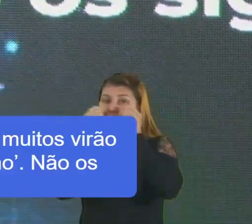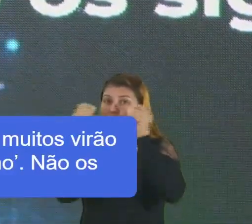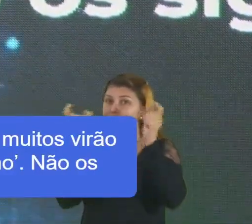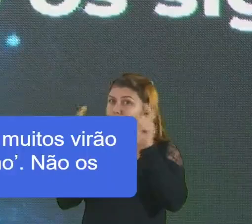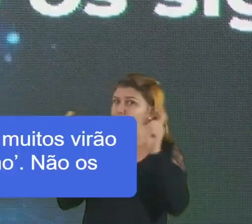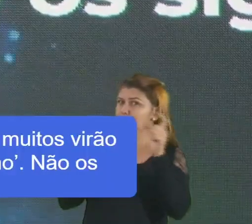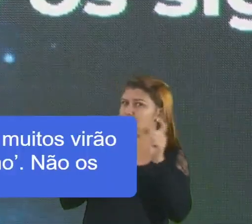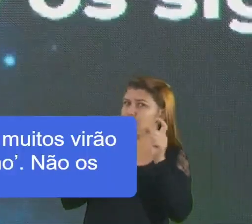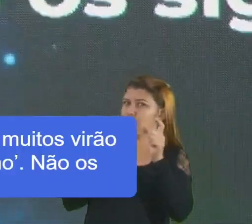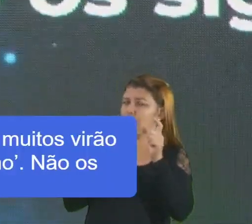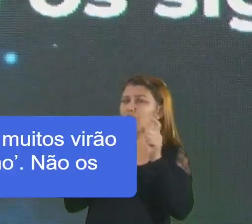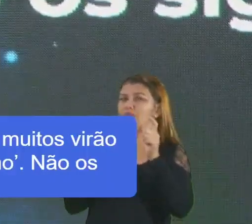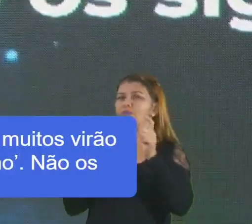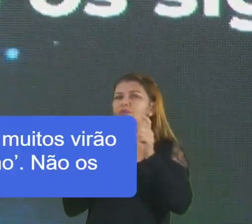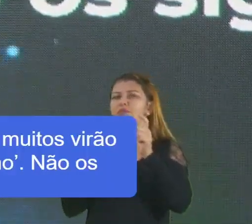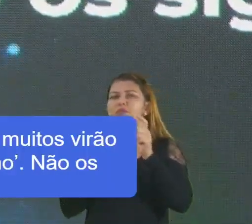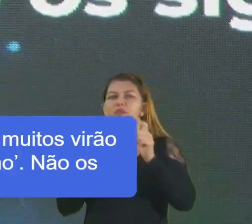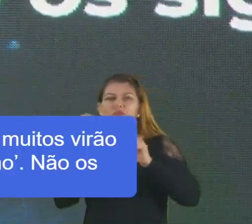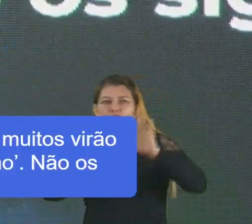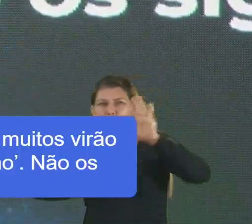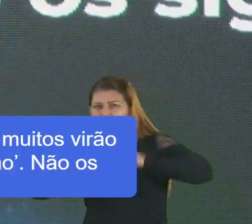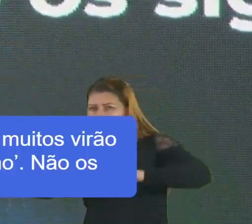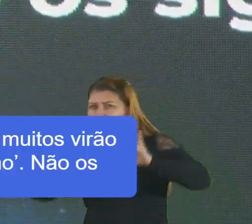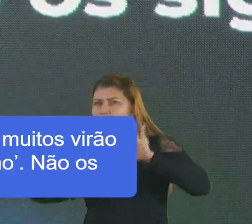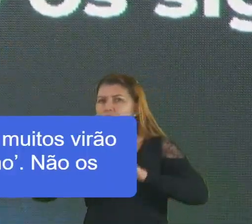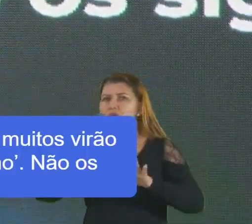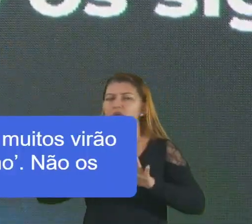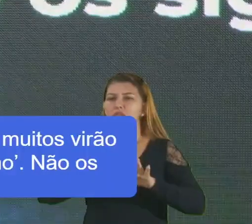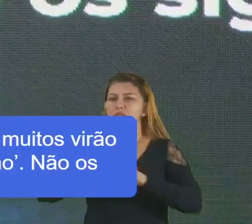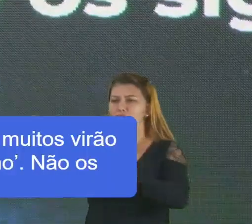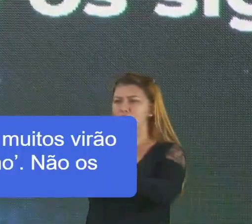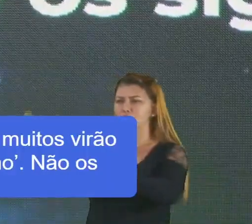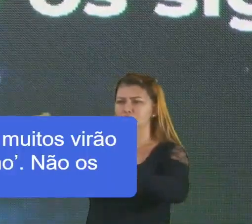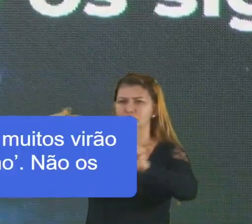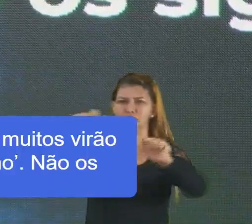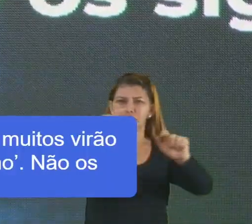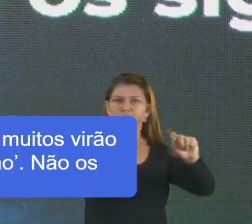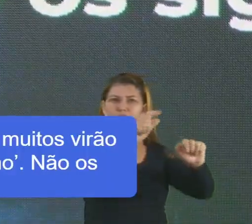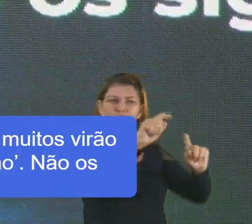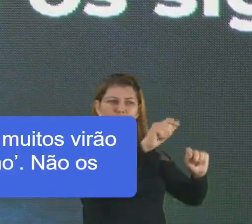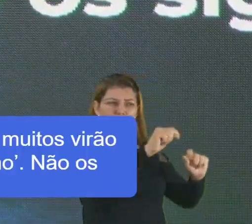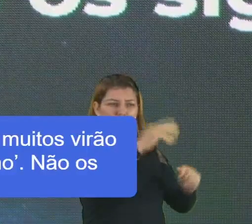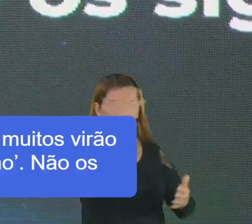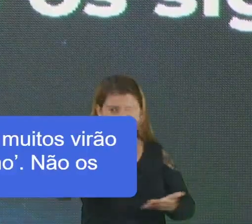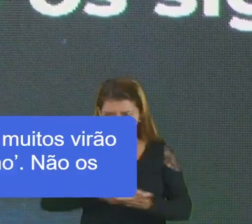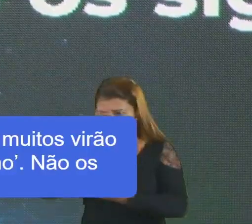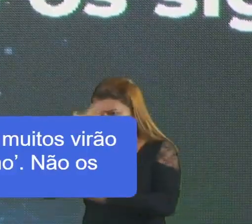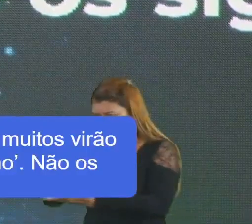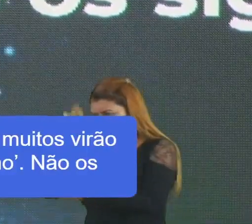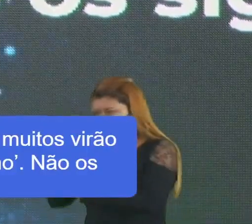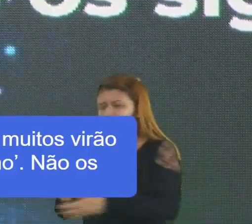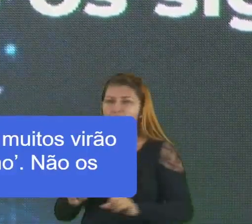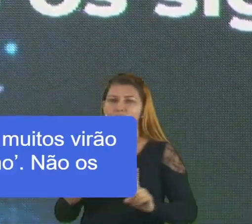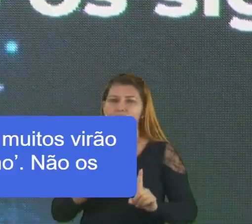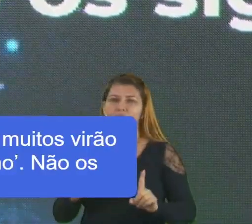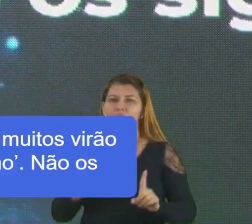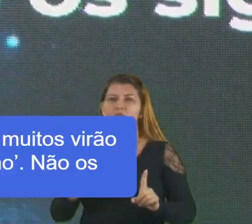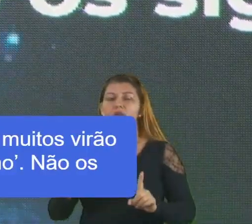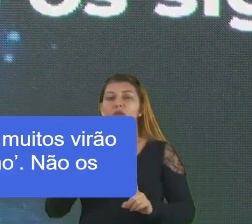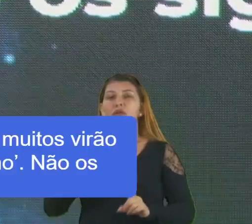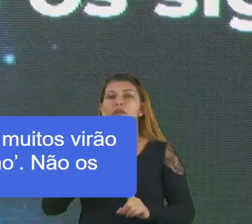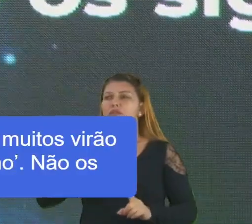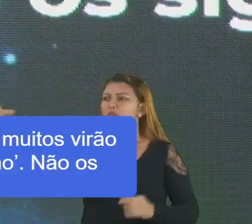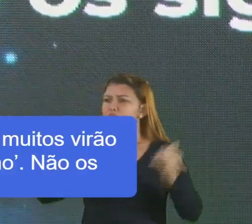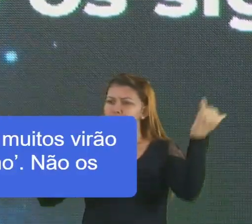acautelai-vos, cuidado, não sejais enganados, porque virão muitos em meu nome